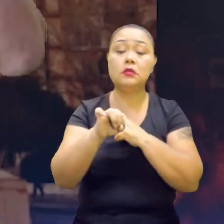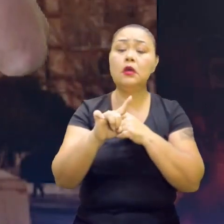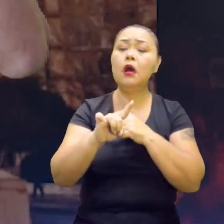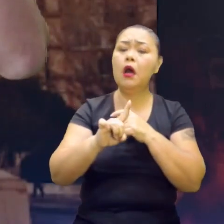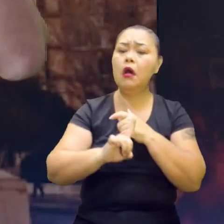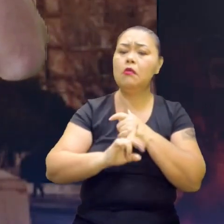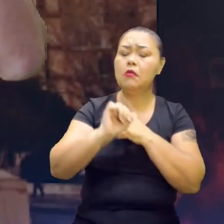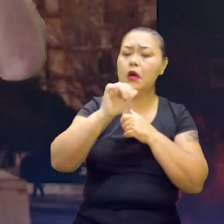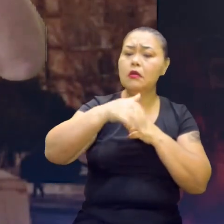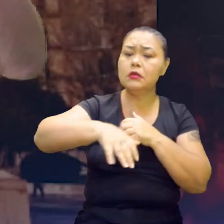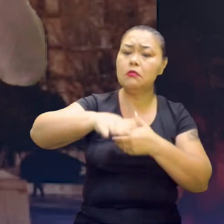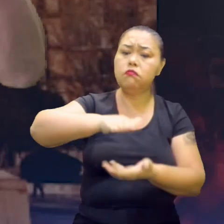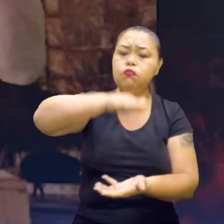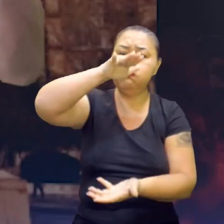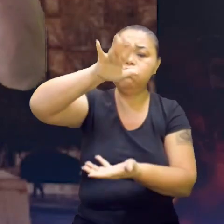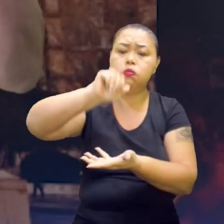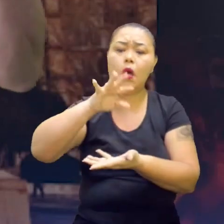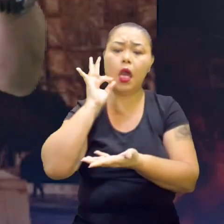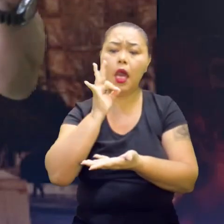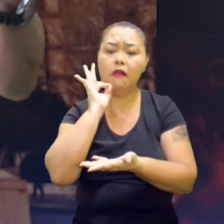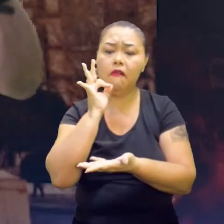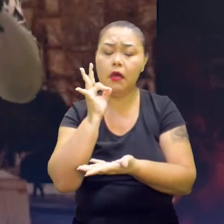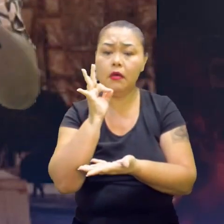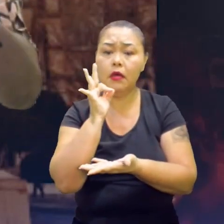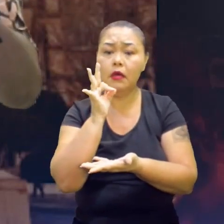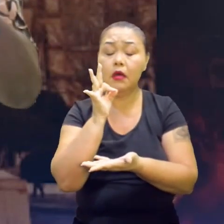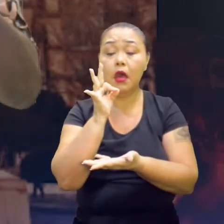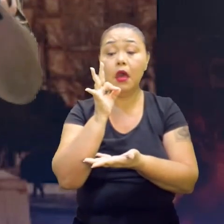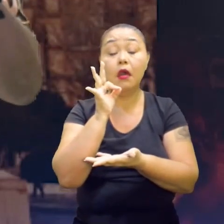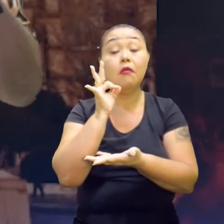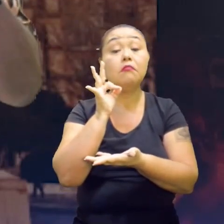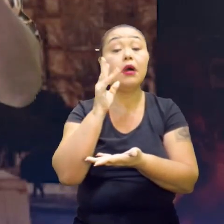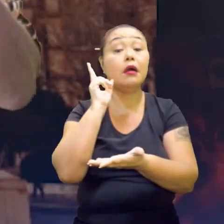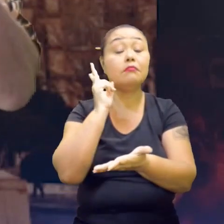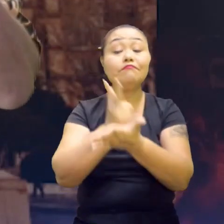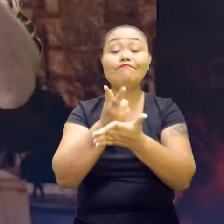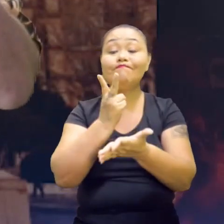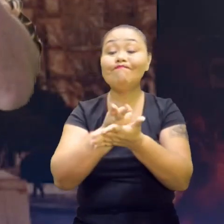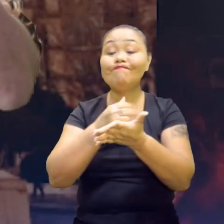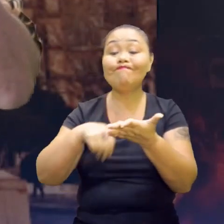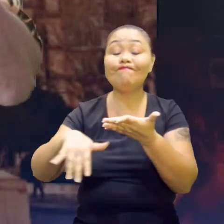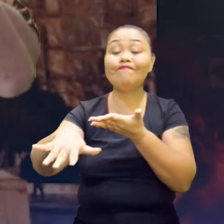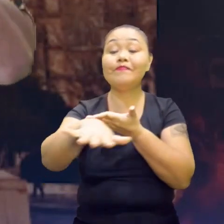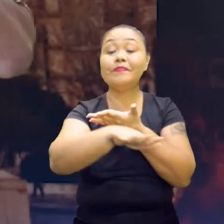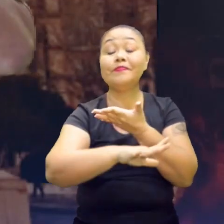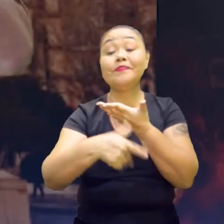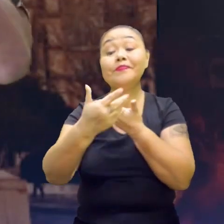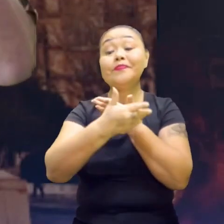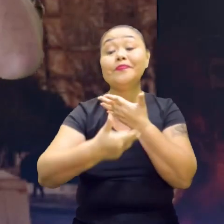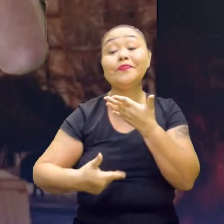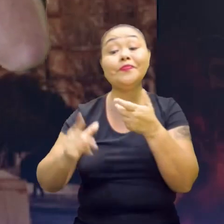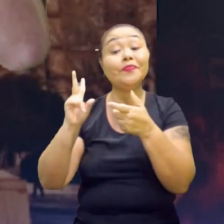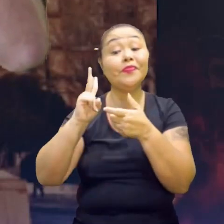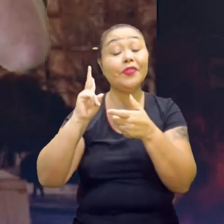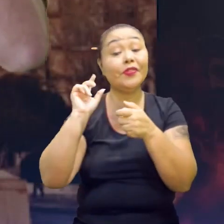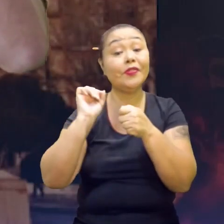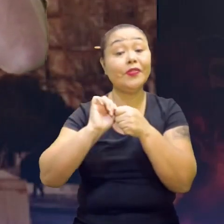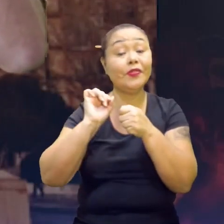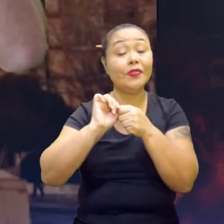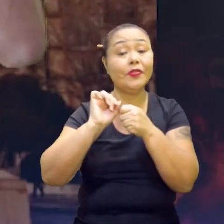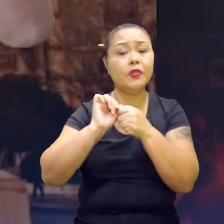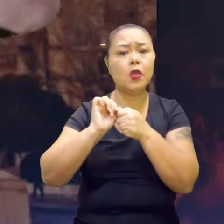café. Para manter o preço no mercado, o que o governo faz? Mandou queimar mais de